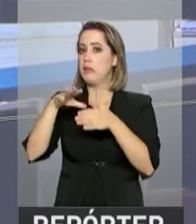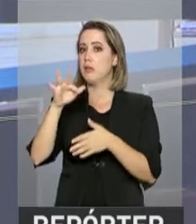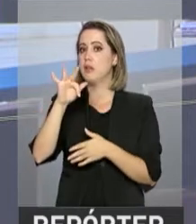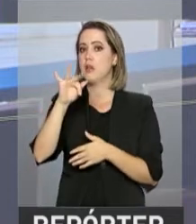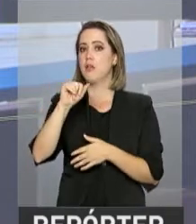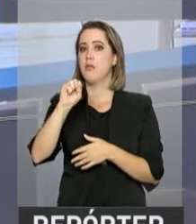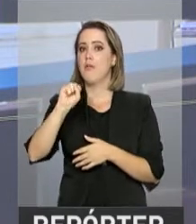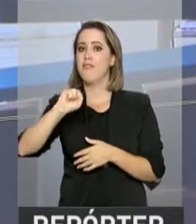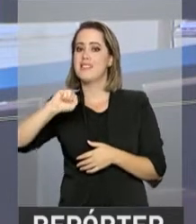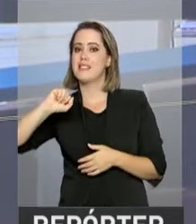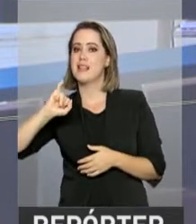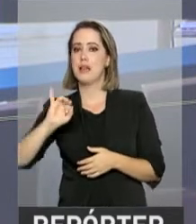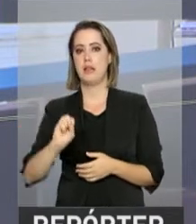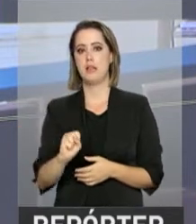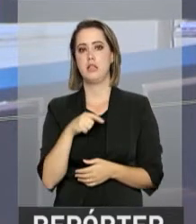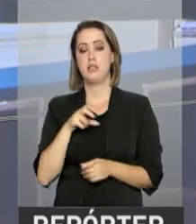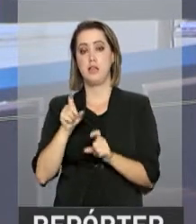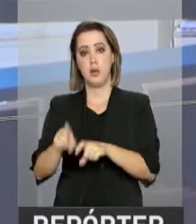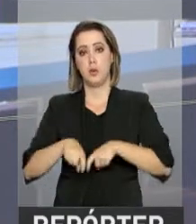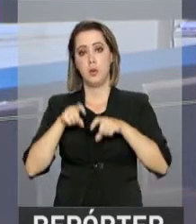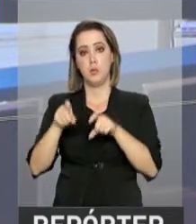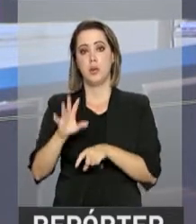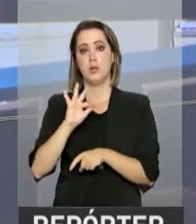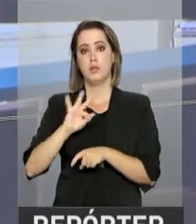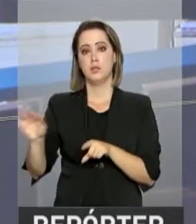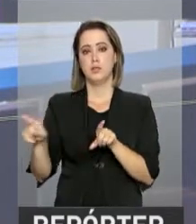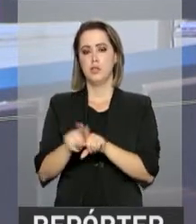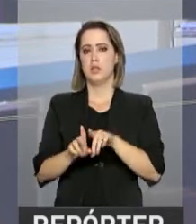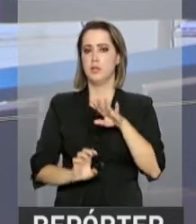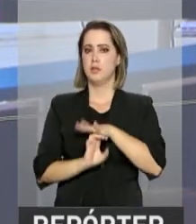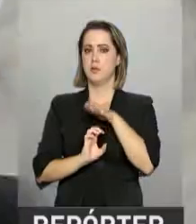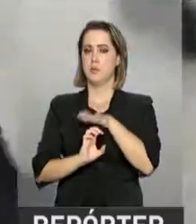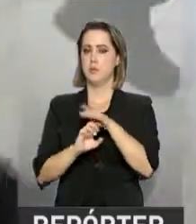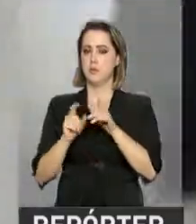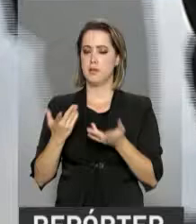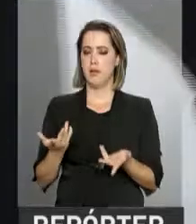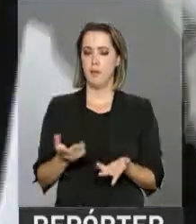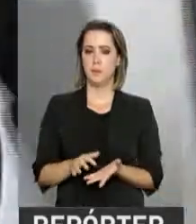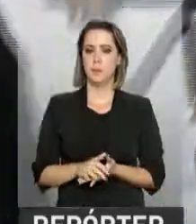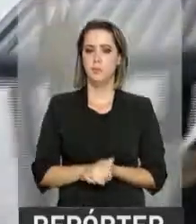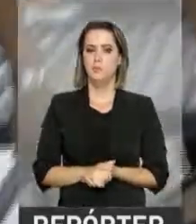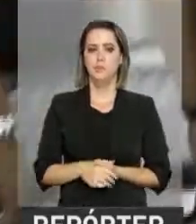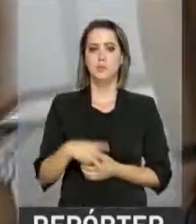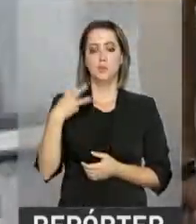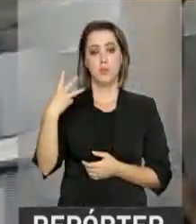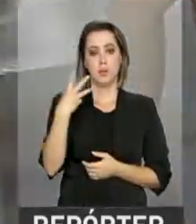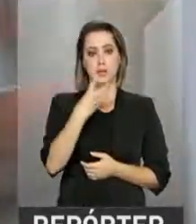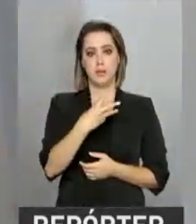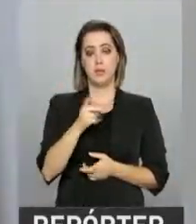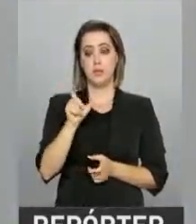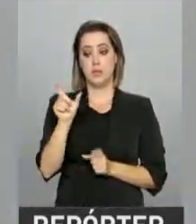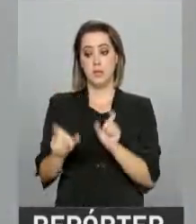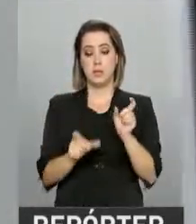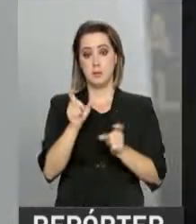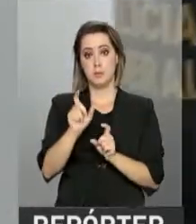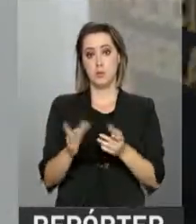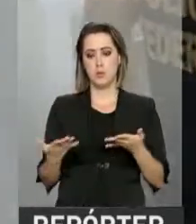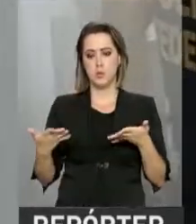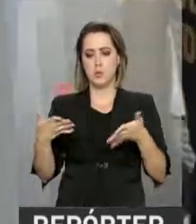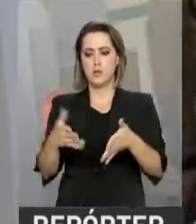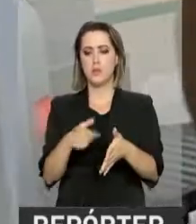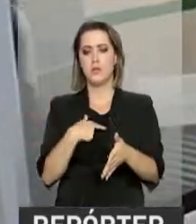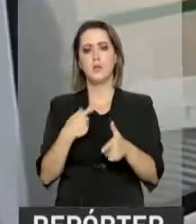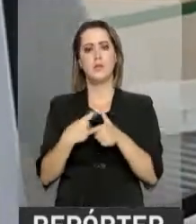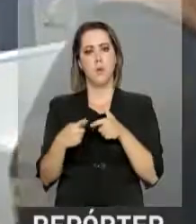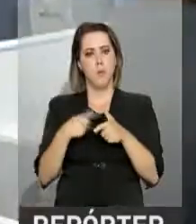fiscais agropecuários federais e empresários do agronegócio. 33 servidores envolvidos com os casos de